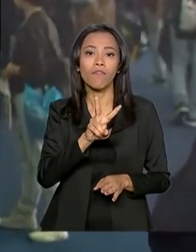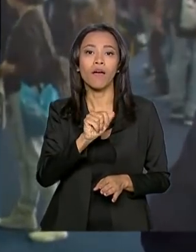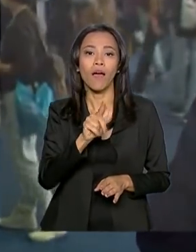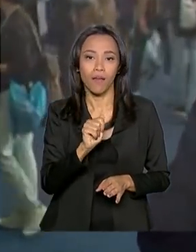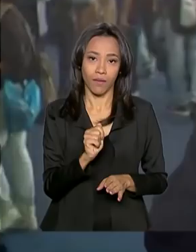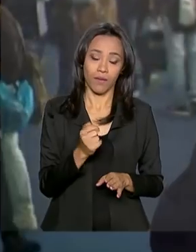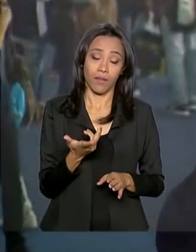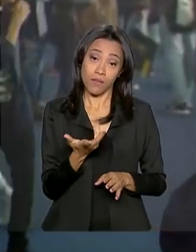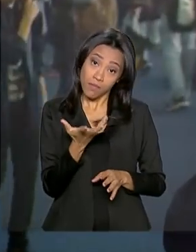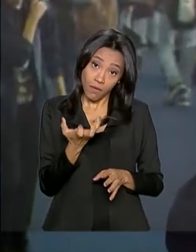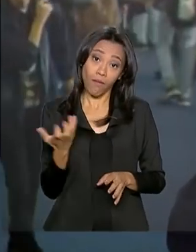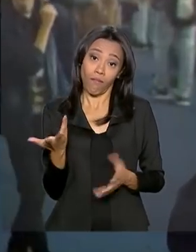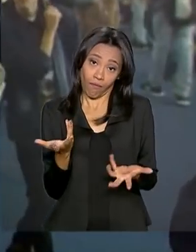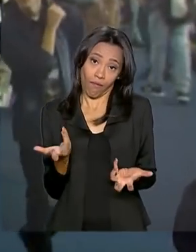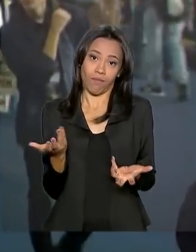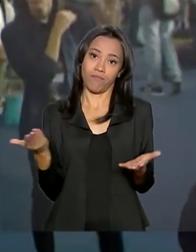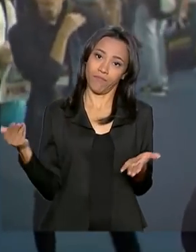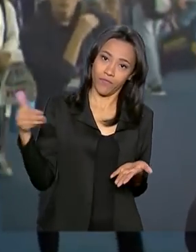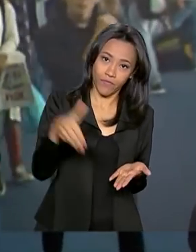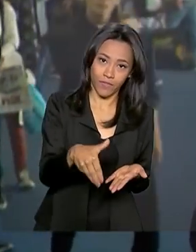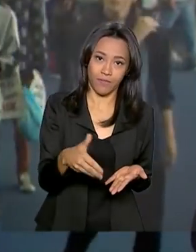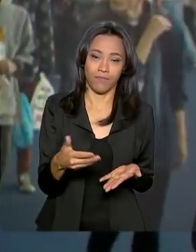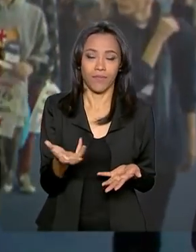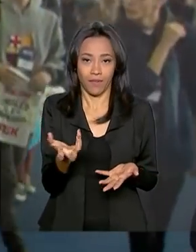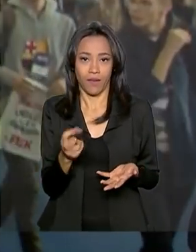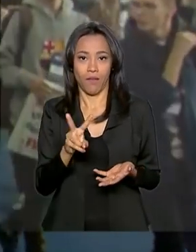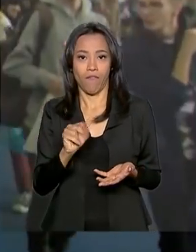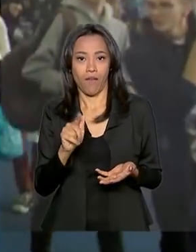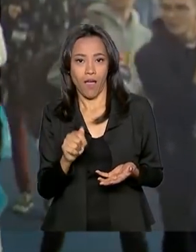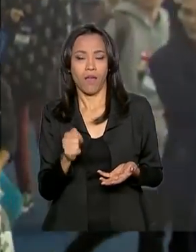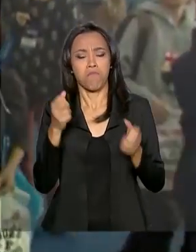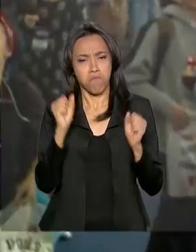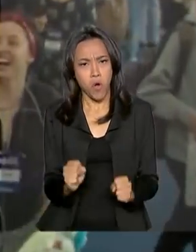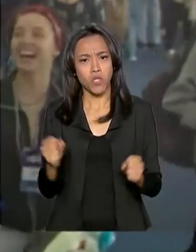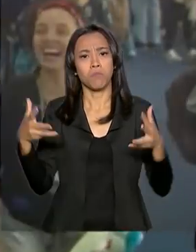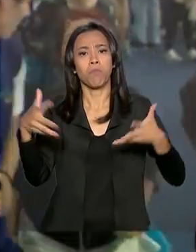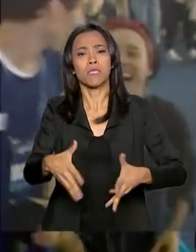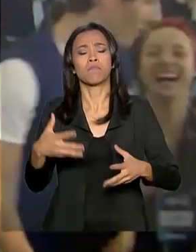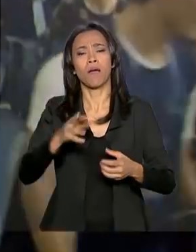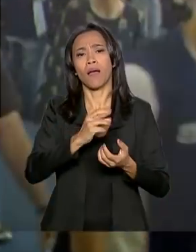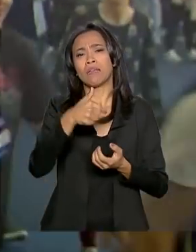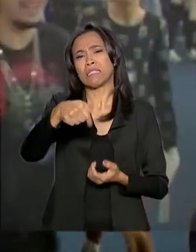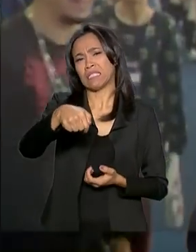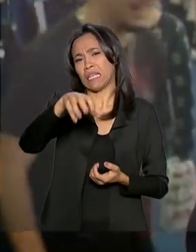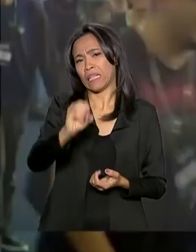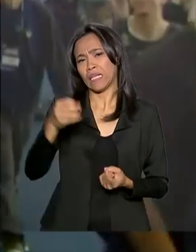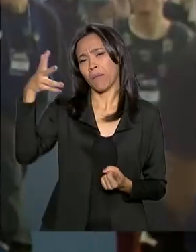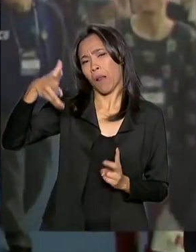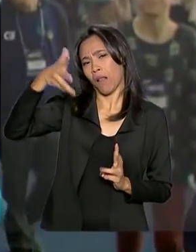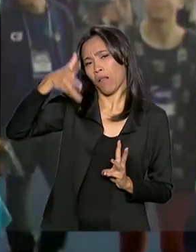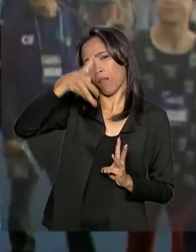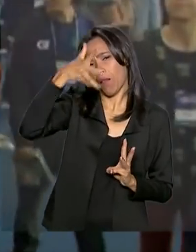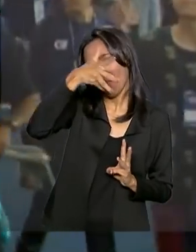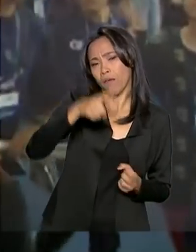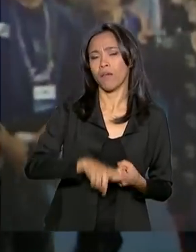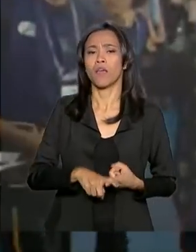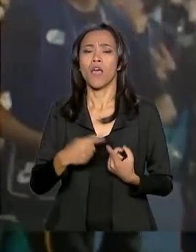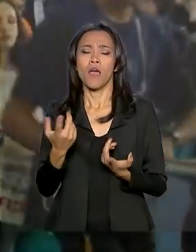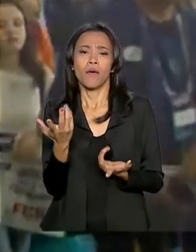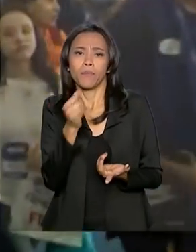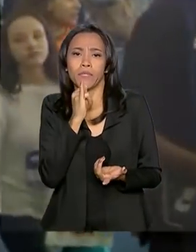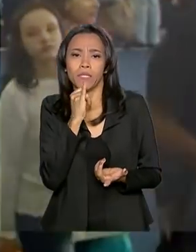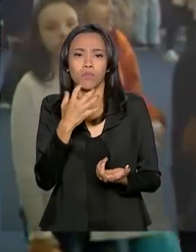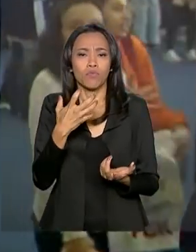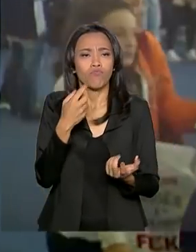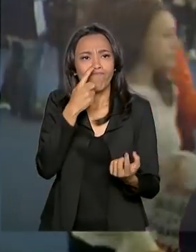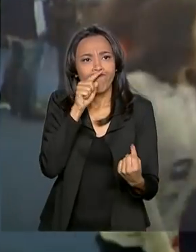além de concorrer a essas vagas, pode também participar de cerca de 70 palestras de orientação e vocação profissional,